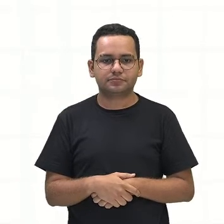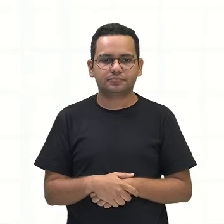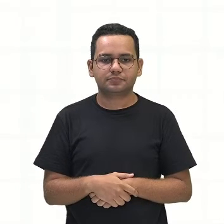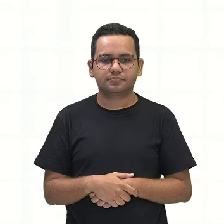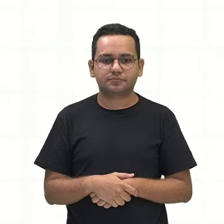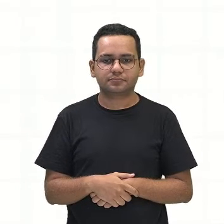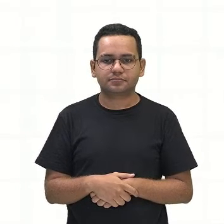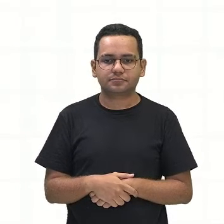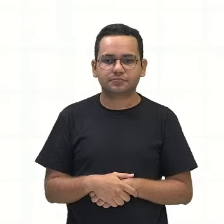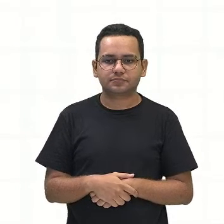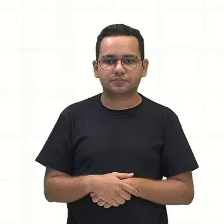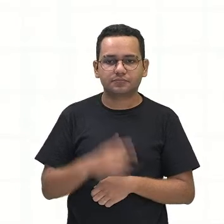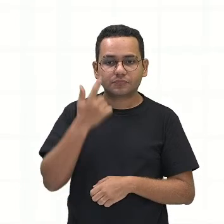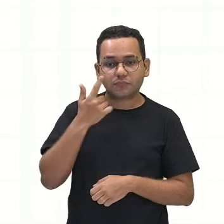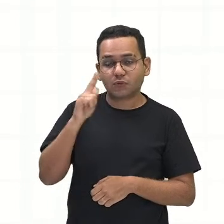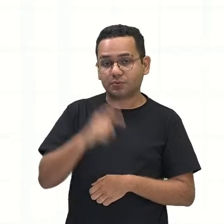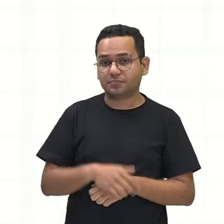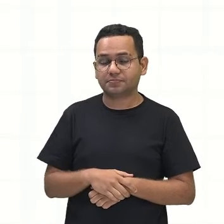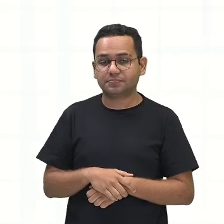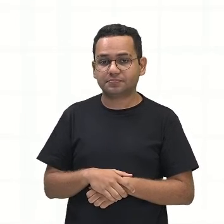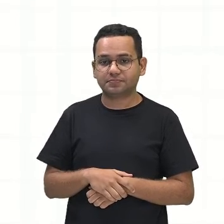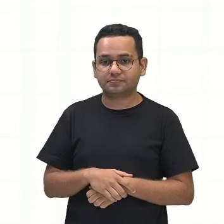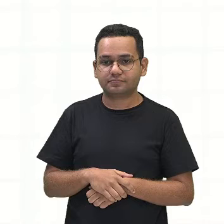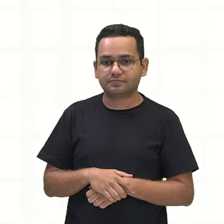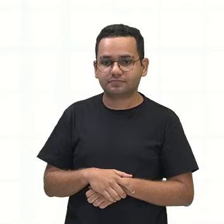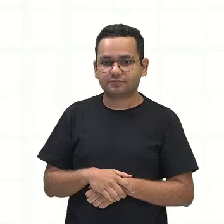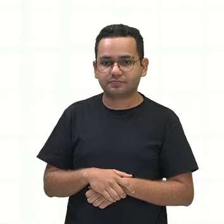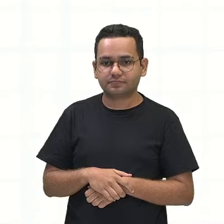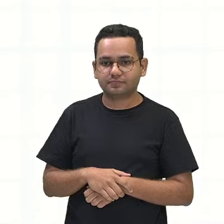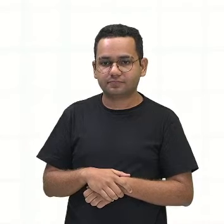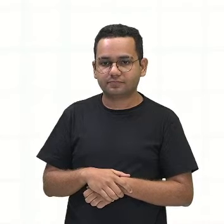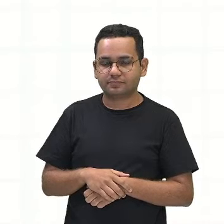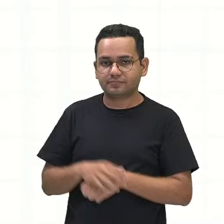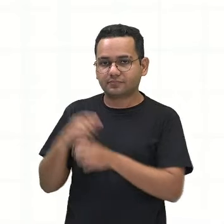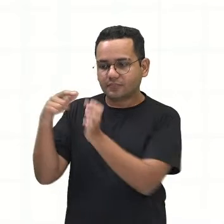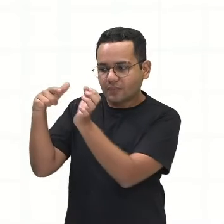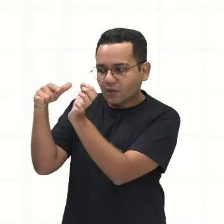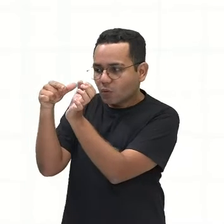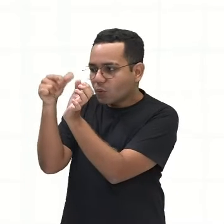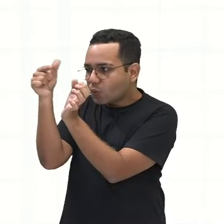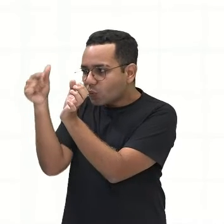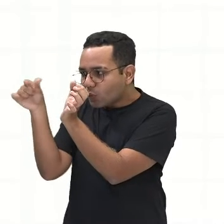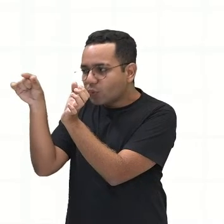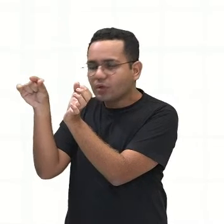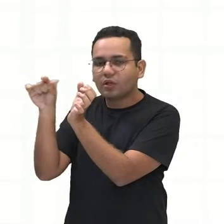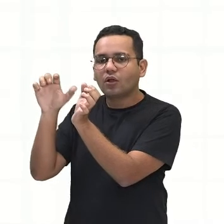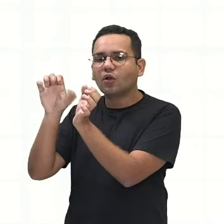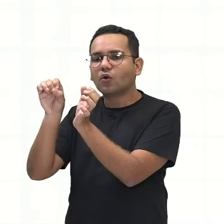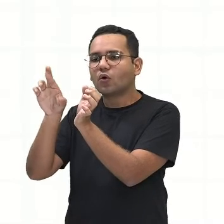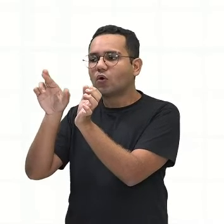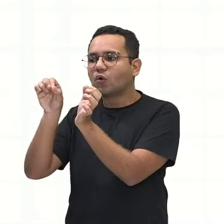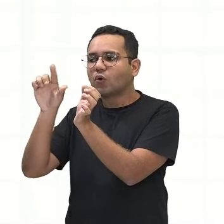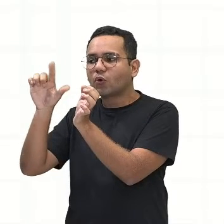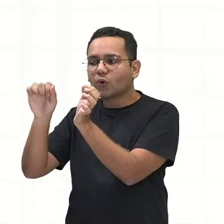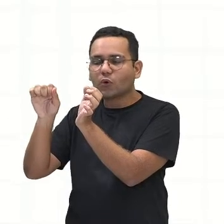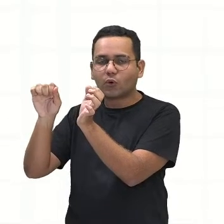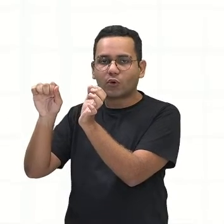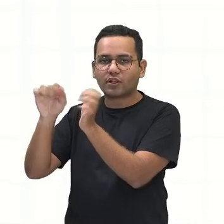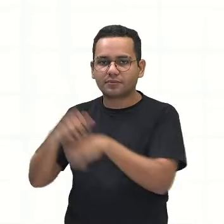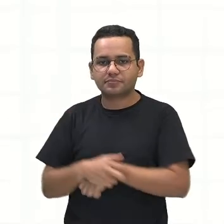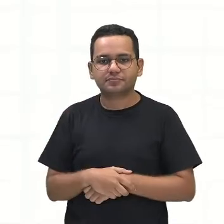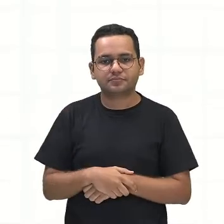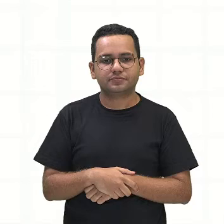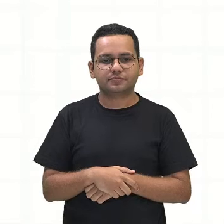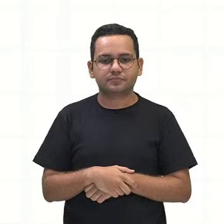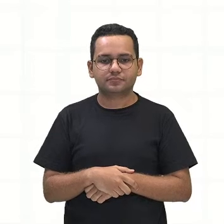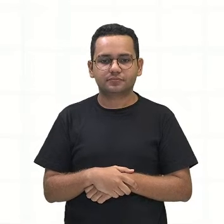aqui eu comentei sobre o cálice, e também tem a corola. Essas estruturas é o conjunto de pétalas. Então,